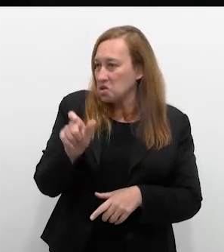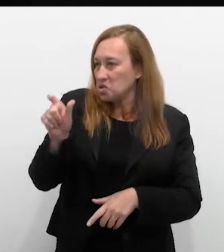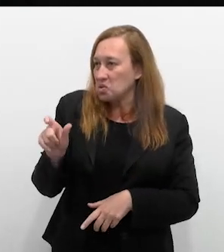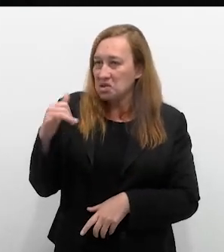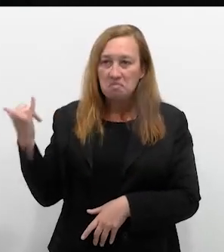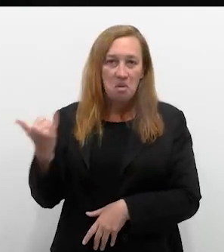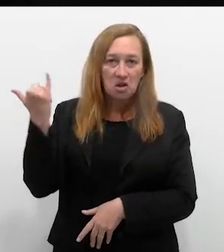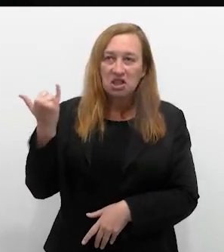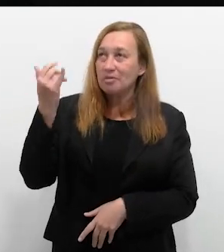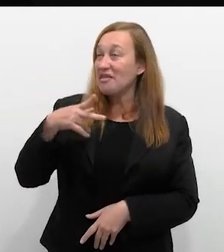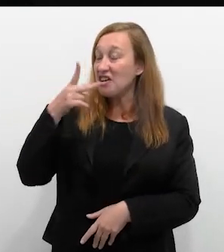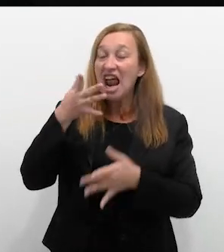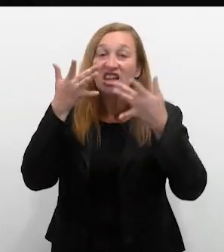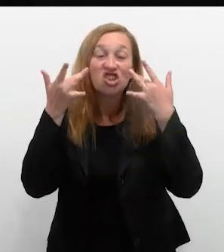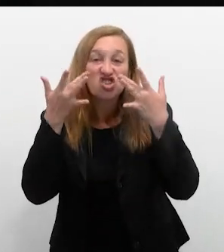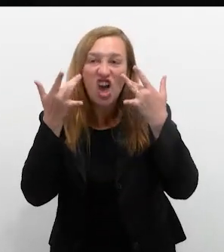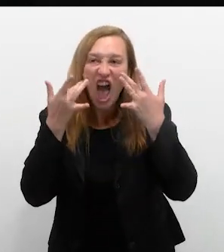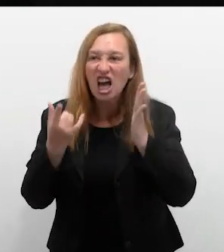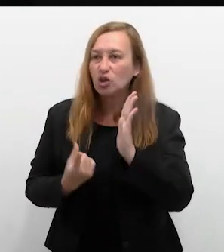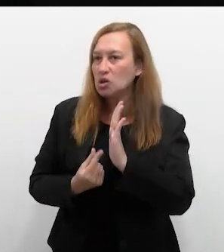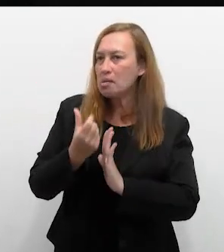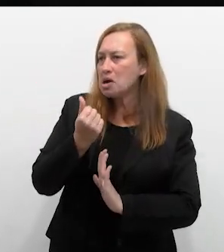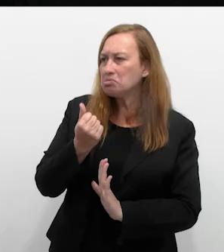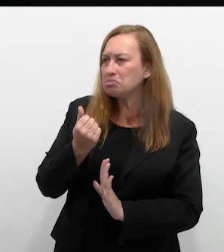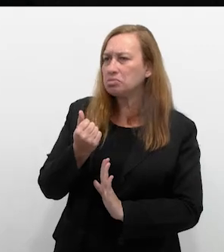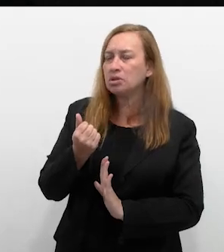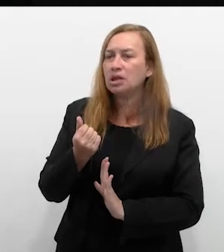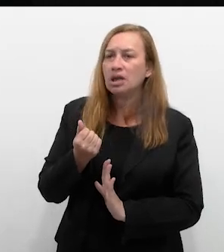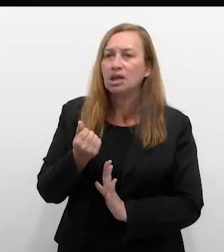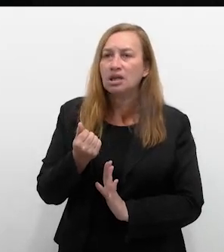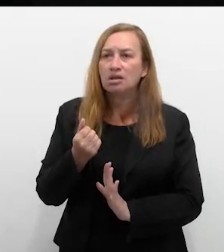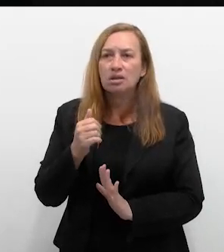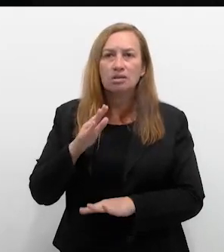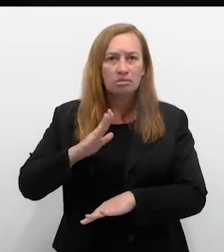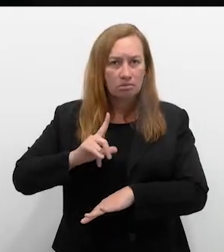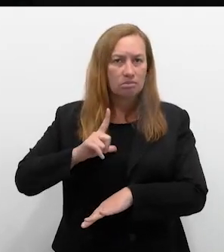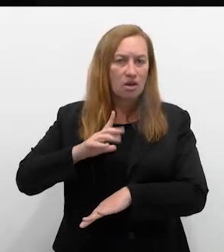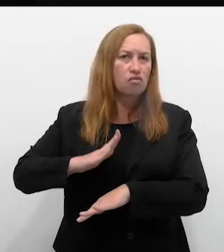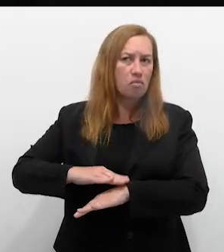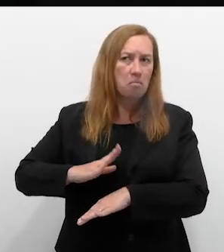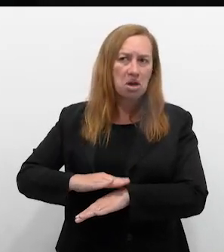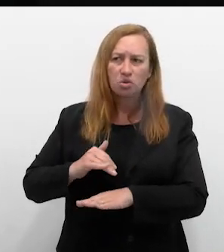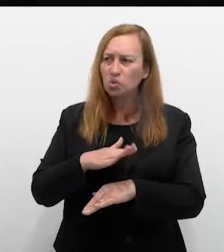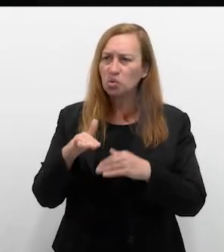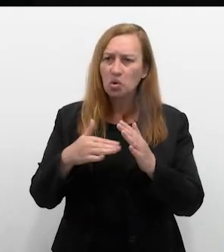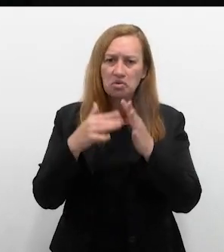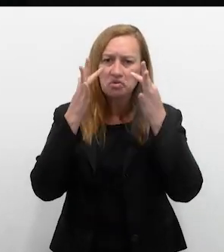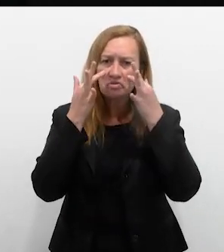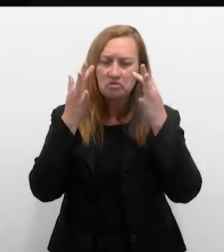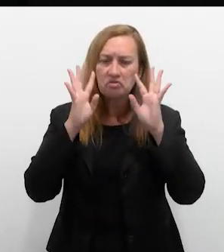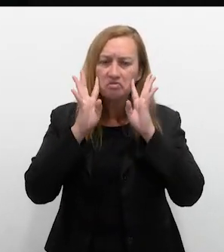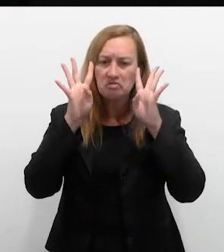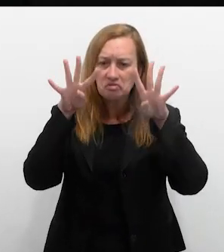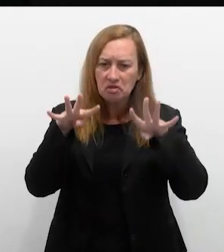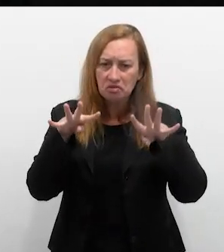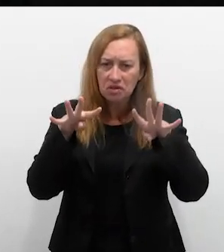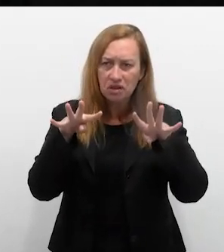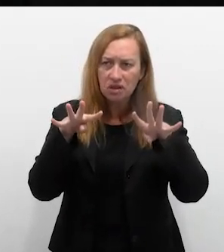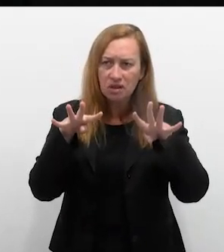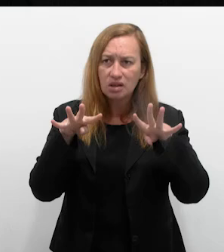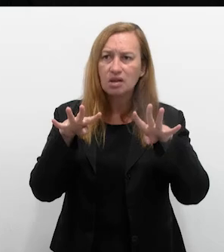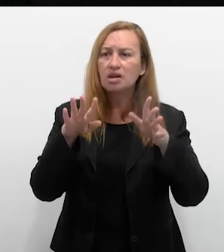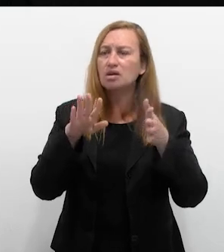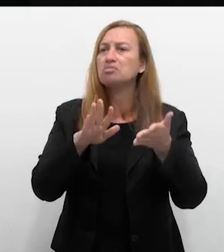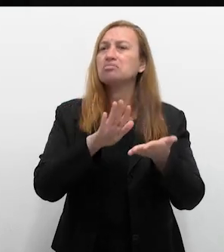da Broadway para falar de teatro, de orçamentos, coisa e tal. E em um determinado momento, todo mundo ali assistindo aquilo